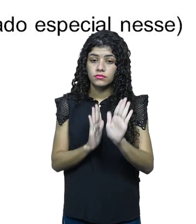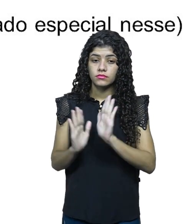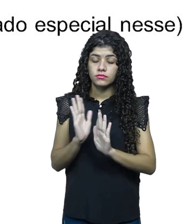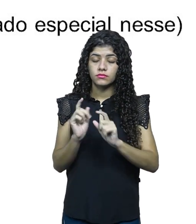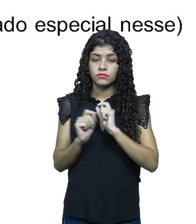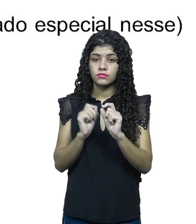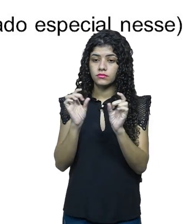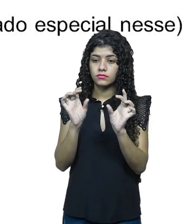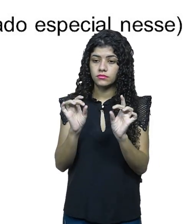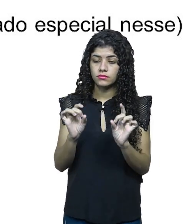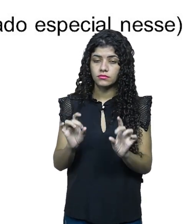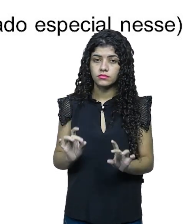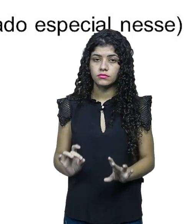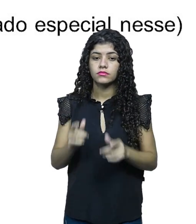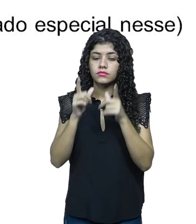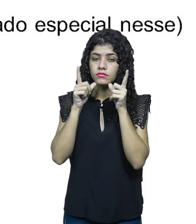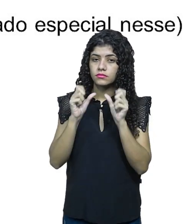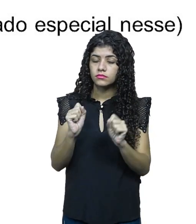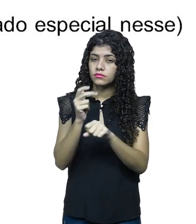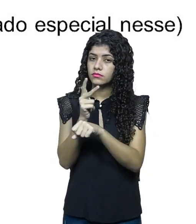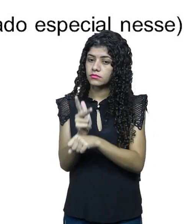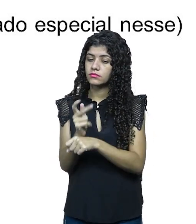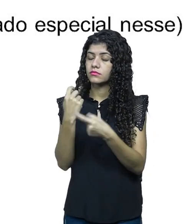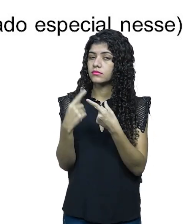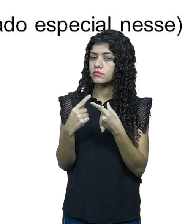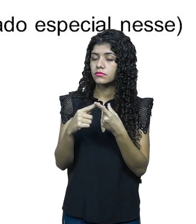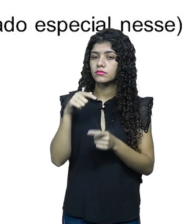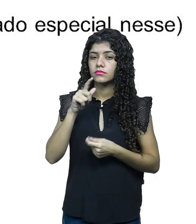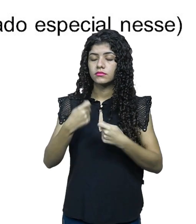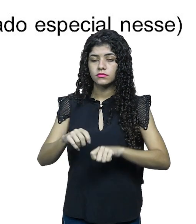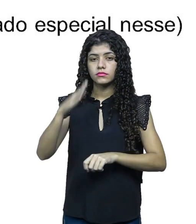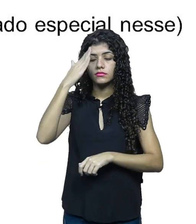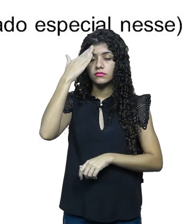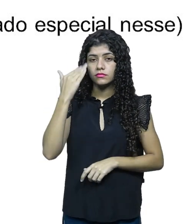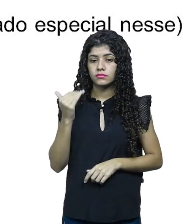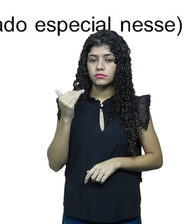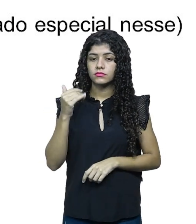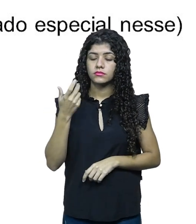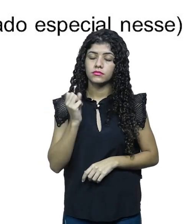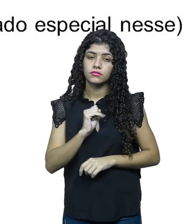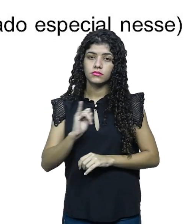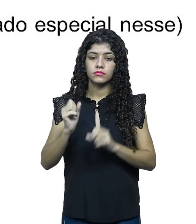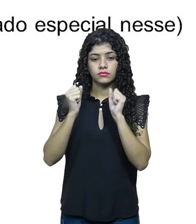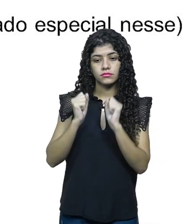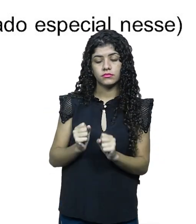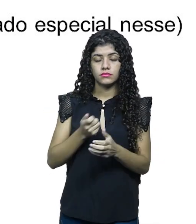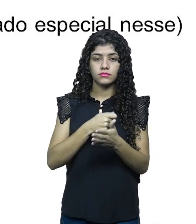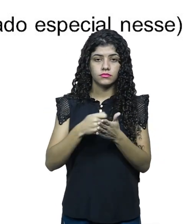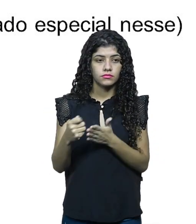é muito delicado quando você abre um cabeçalho especial para indicar linguagem de câmera.